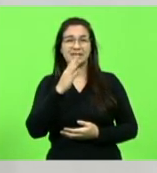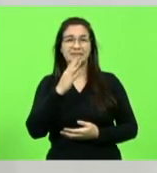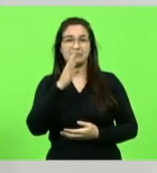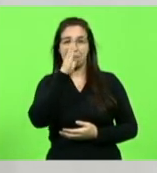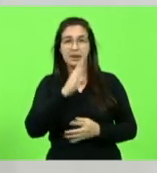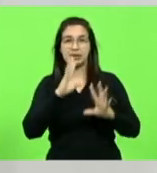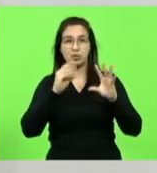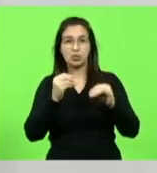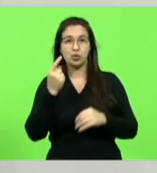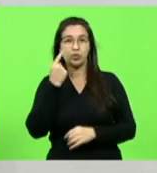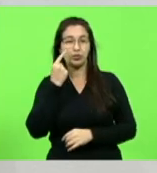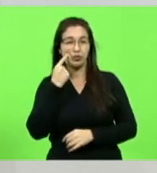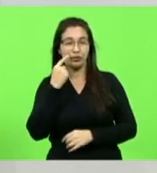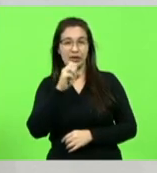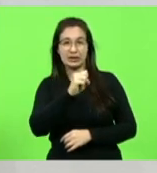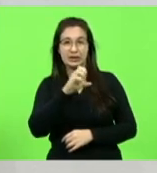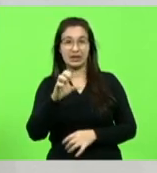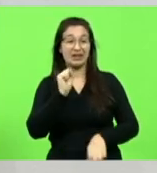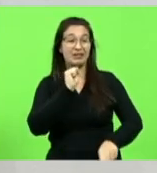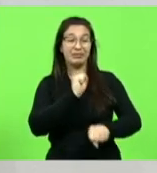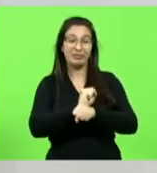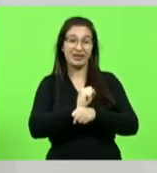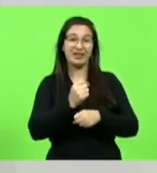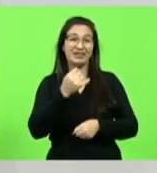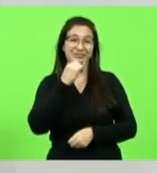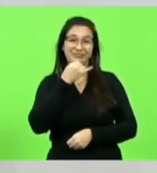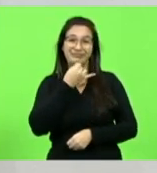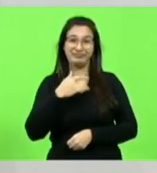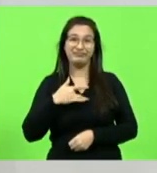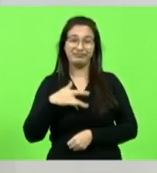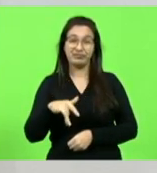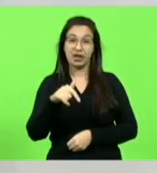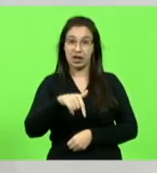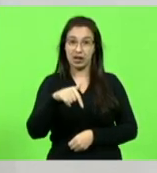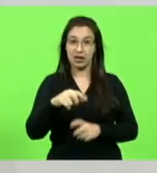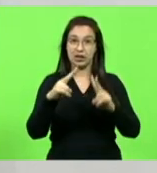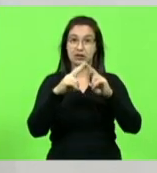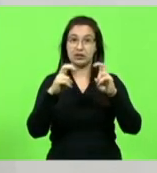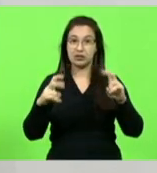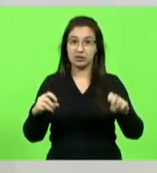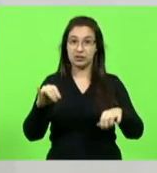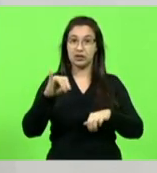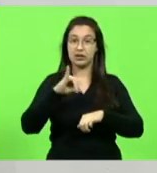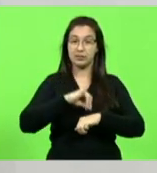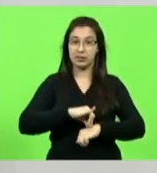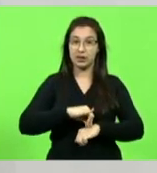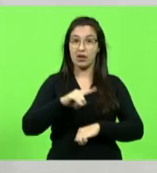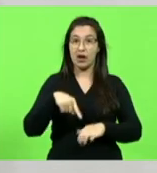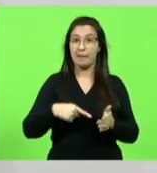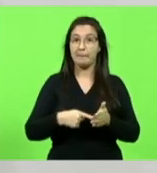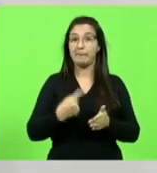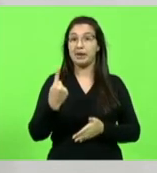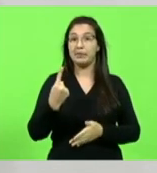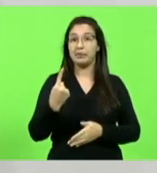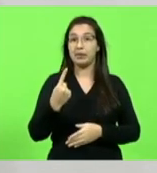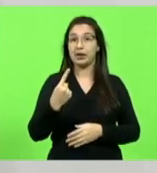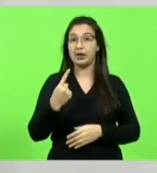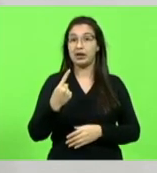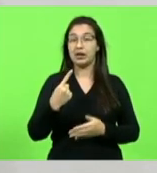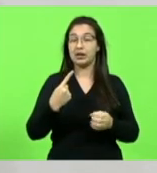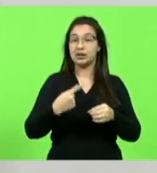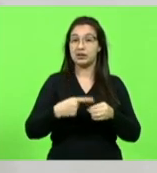Pouca gente se deu conta disso, mas a capital catarinense foi uma das primeiras cidades a fechar